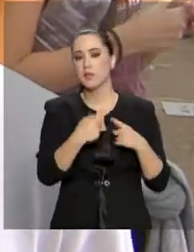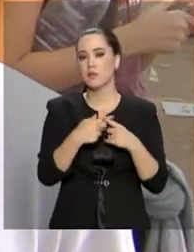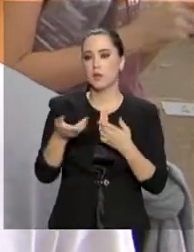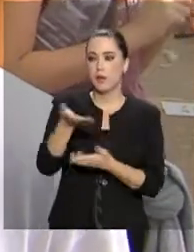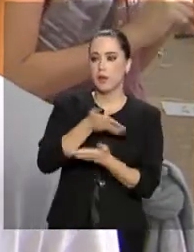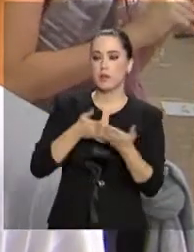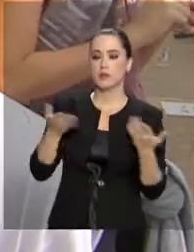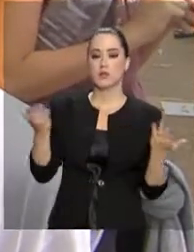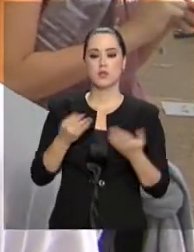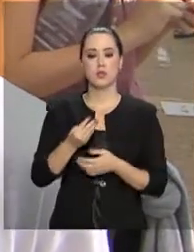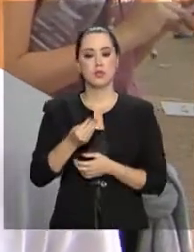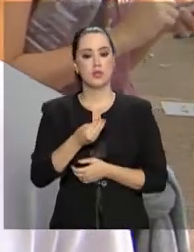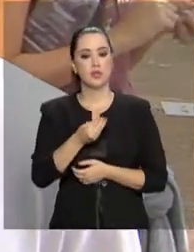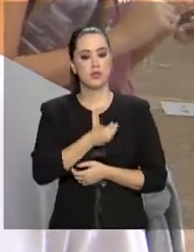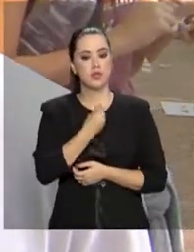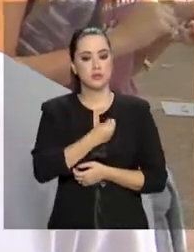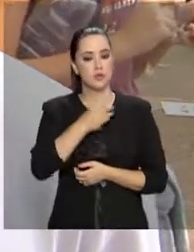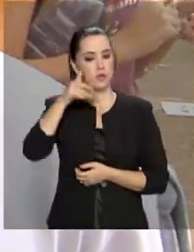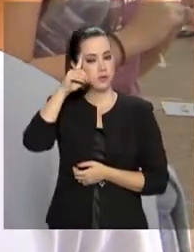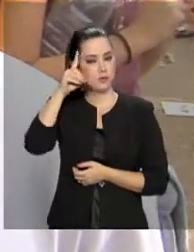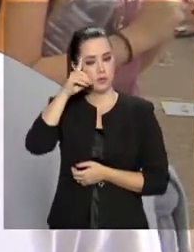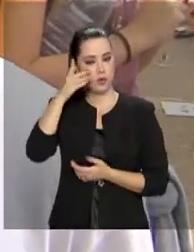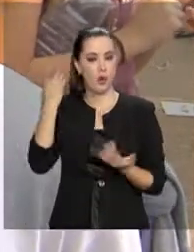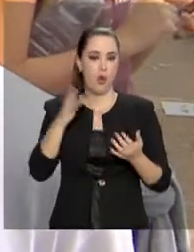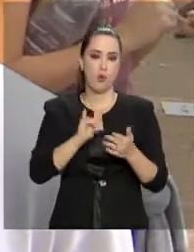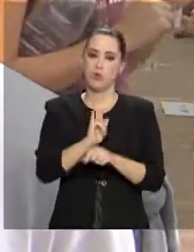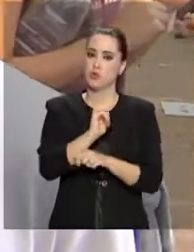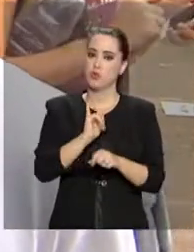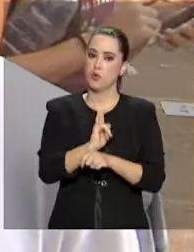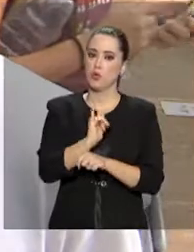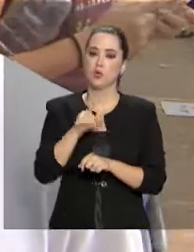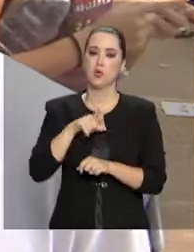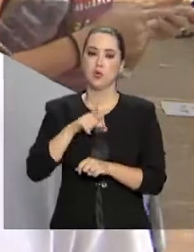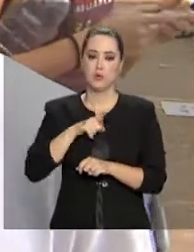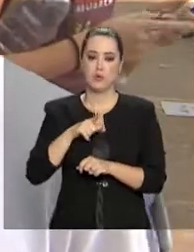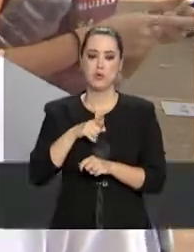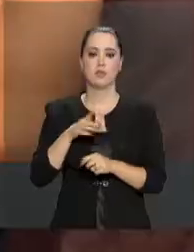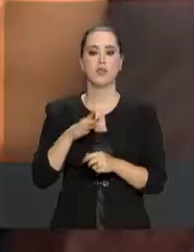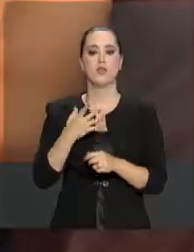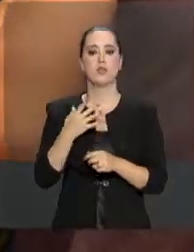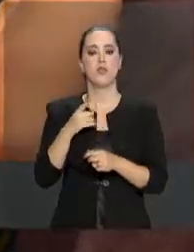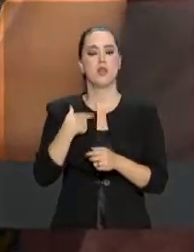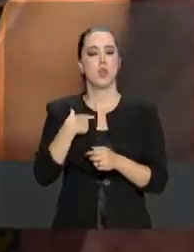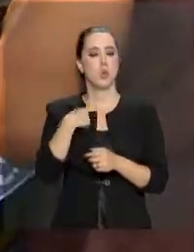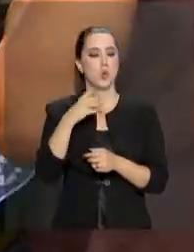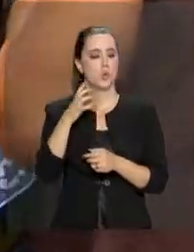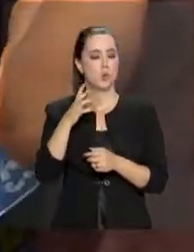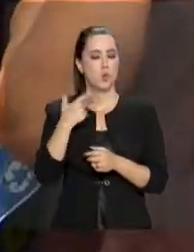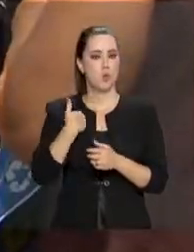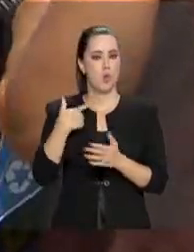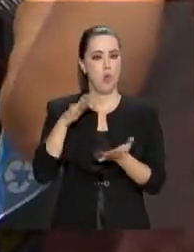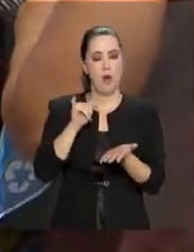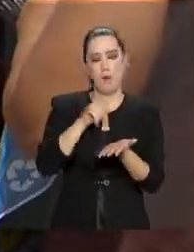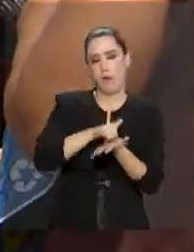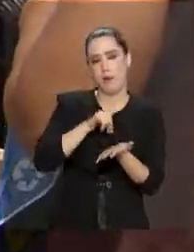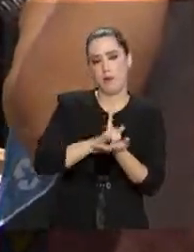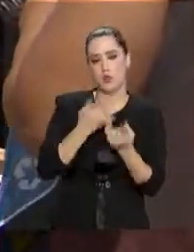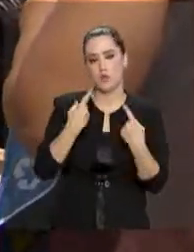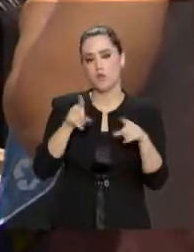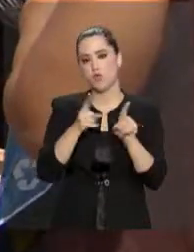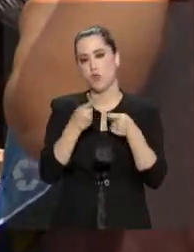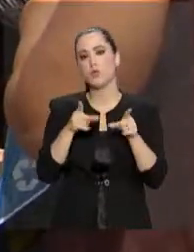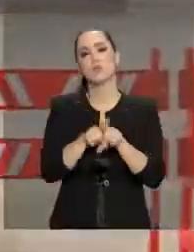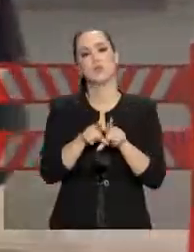que a gente tem convivência no dia a dia. Hoje em dia o YouTube funciona assim, Spotify também. Dos 5 milhões e meio de estudantes que